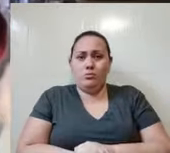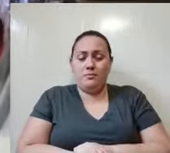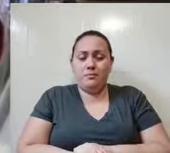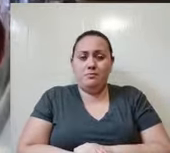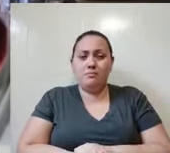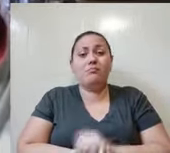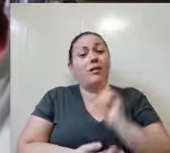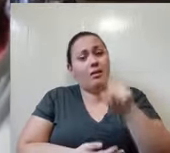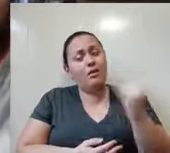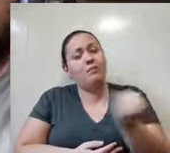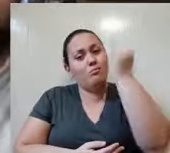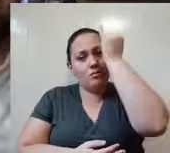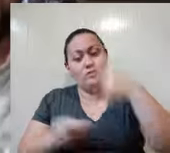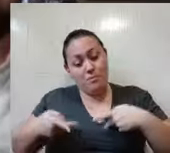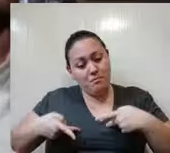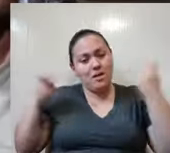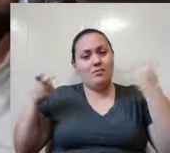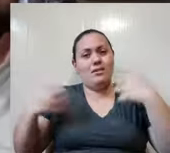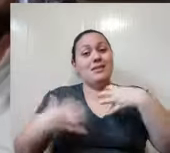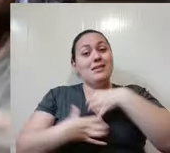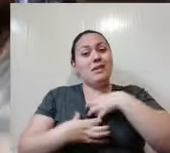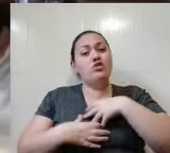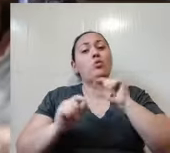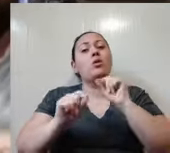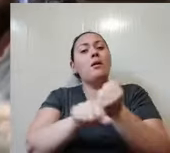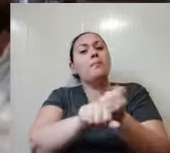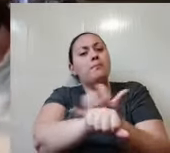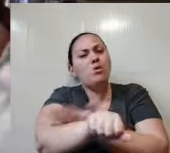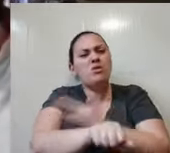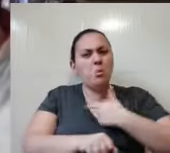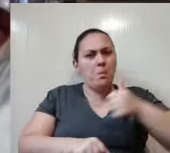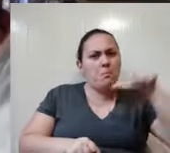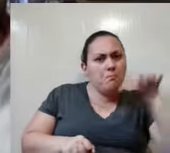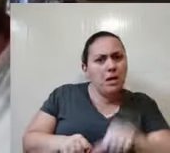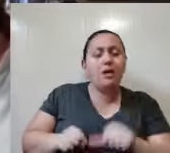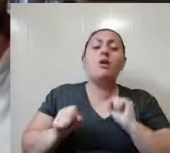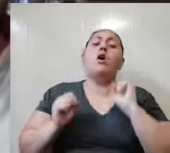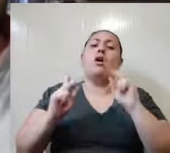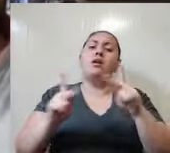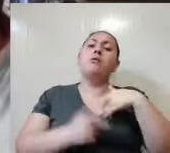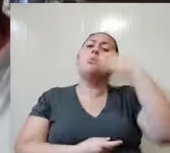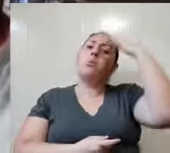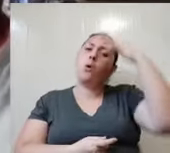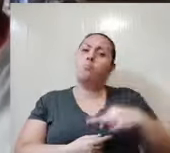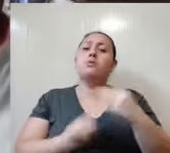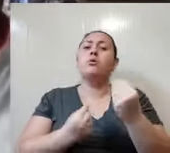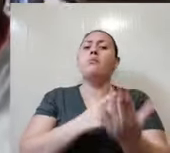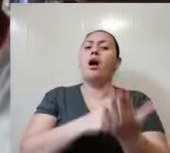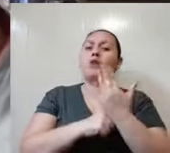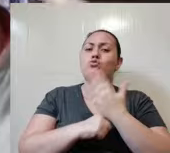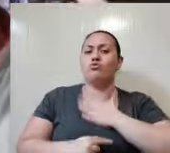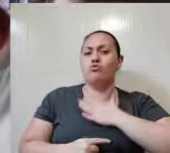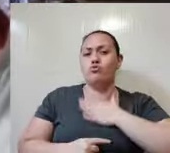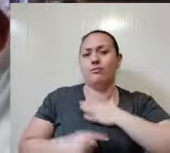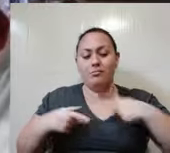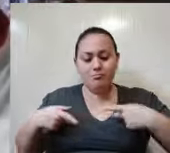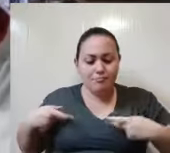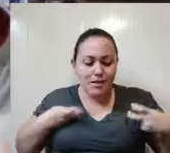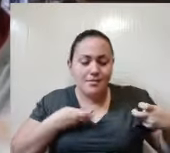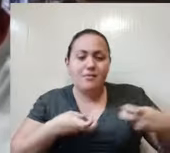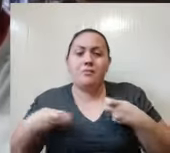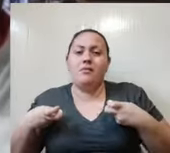é importante, porque sentir as emoções ajuda a gente a poder entender o que é importante e nos ajuda a